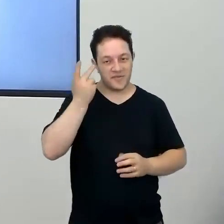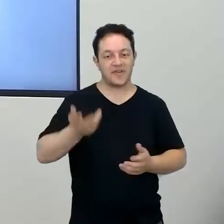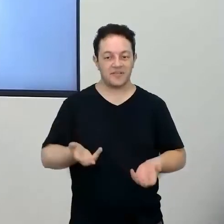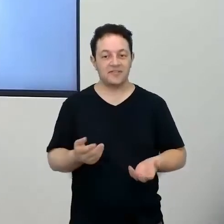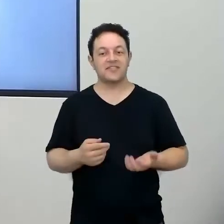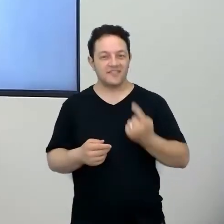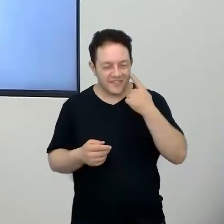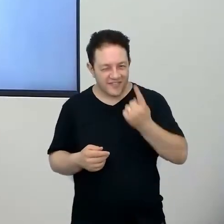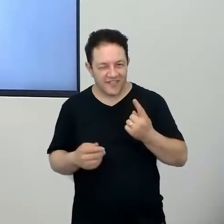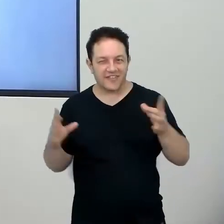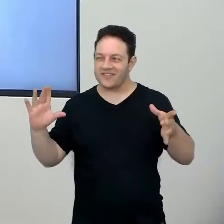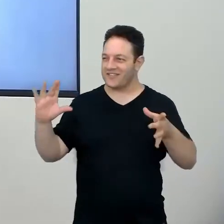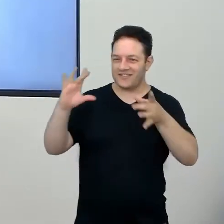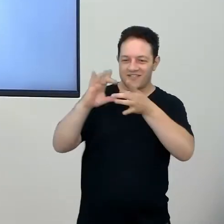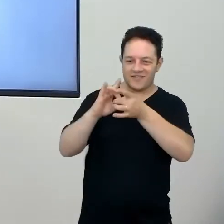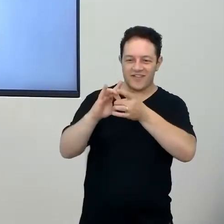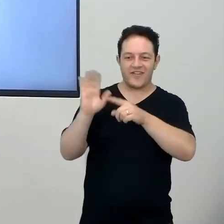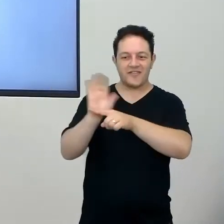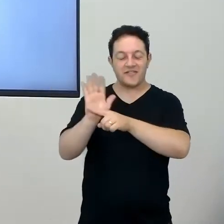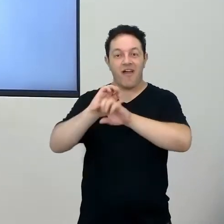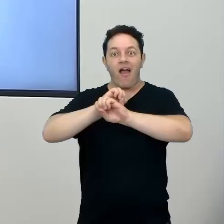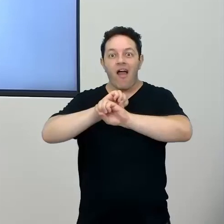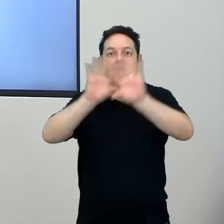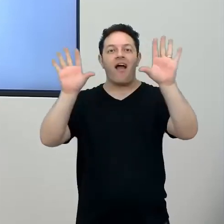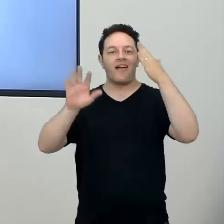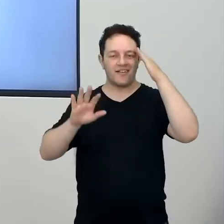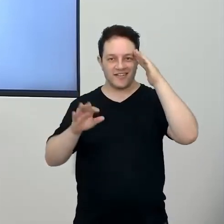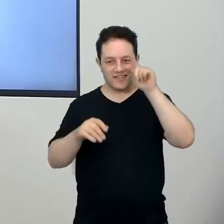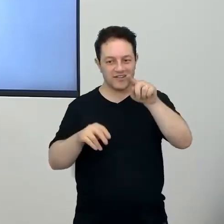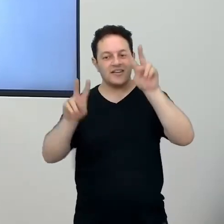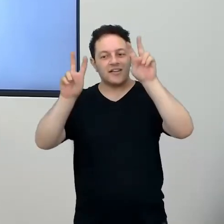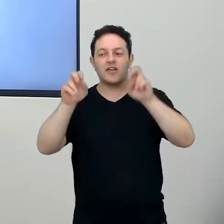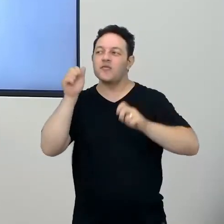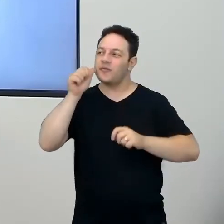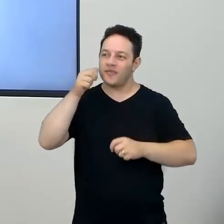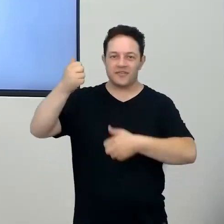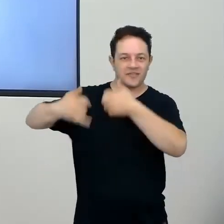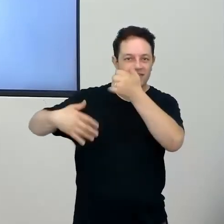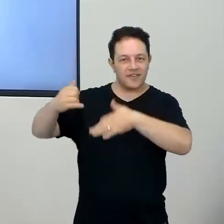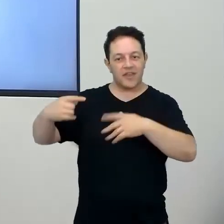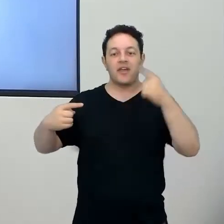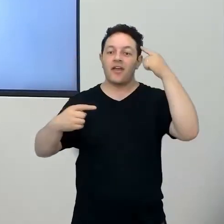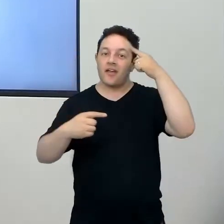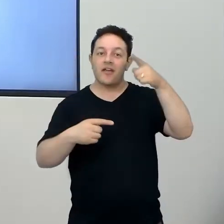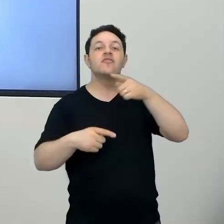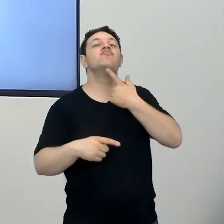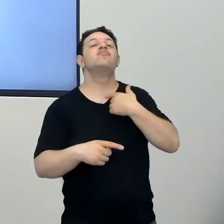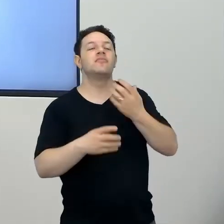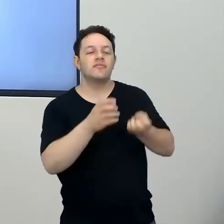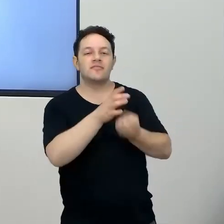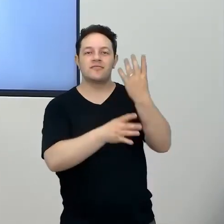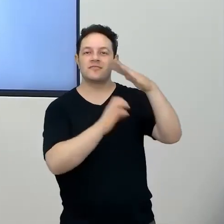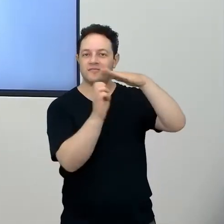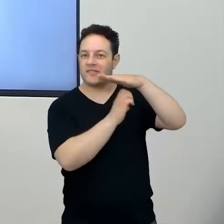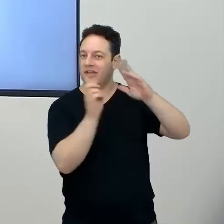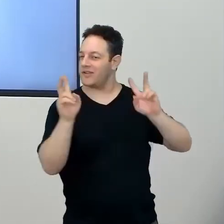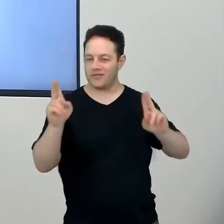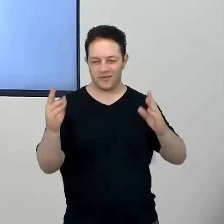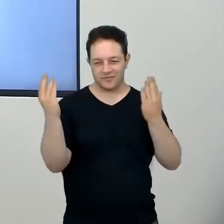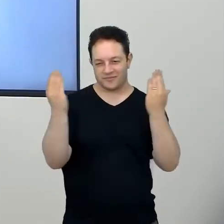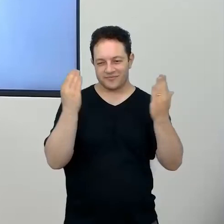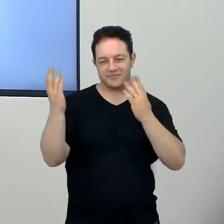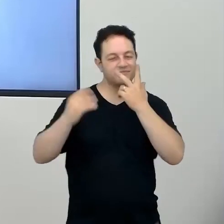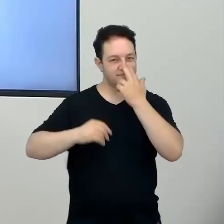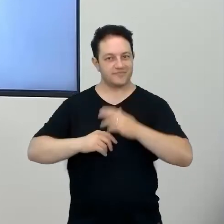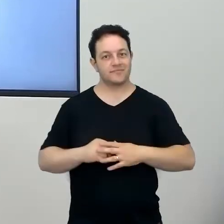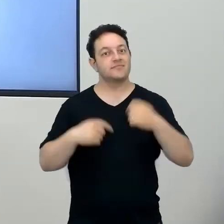eu consegui fazer uma relação muito clara a respeito do que ela falou com a ideia de quem está abrindo um negócio. Então, é muito parecido e